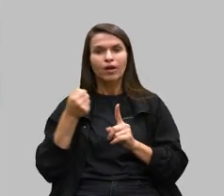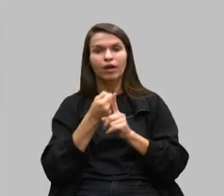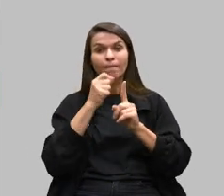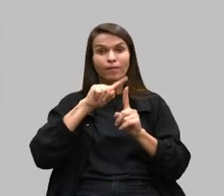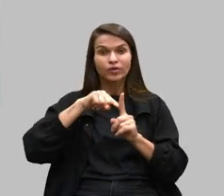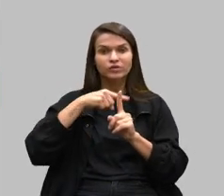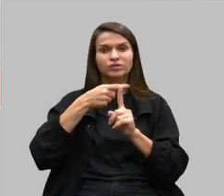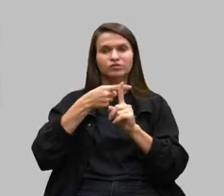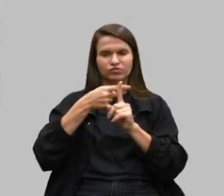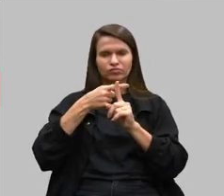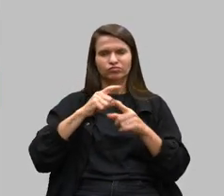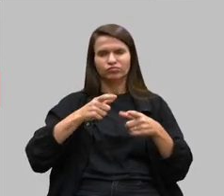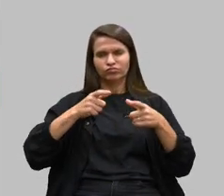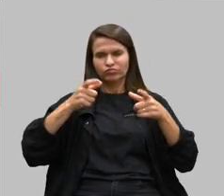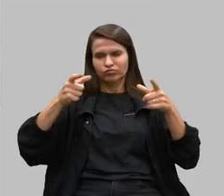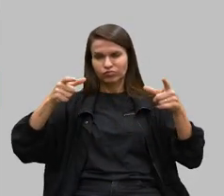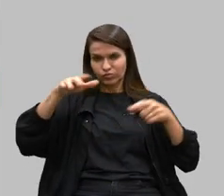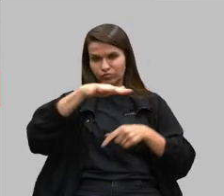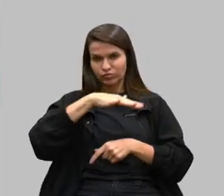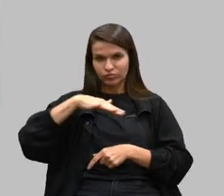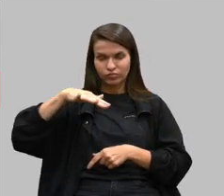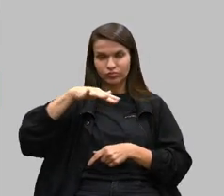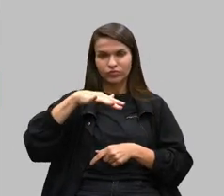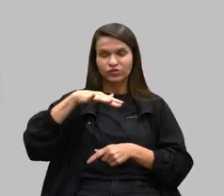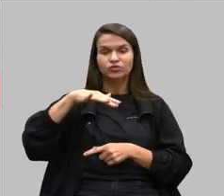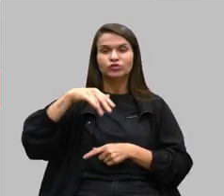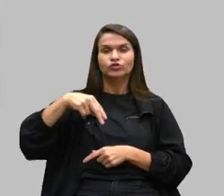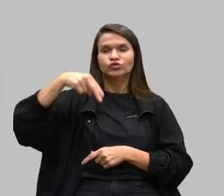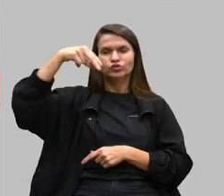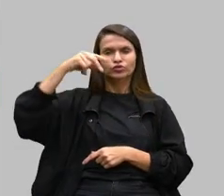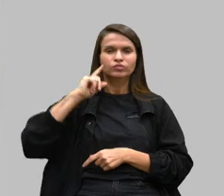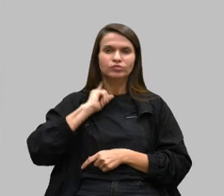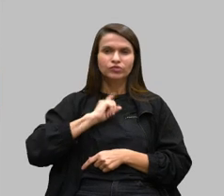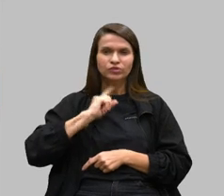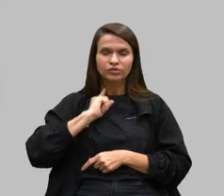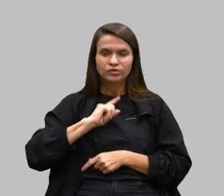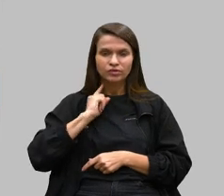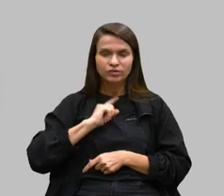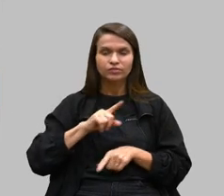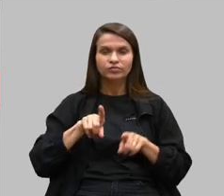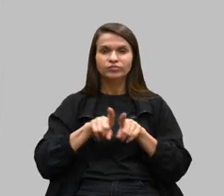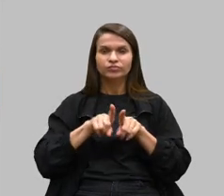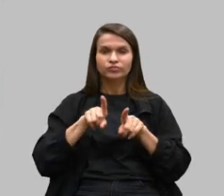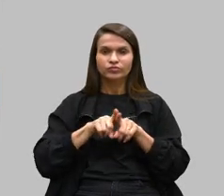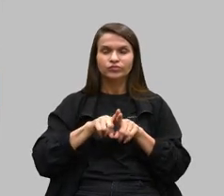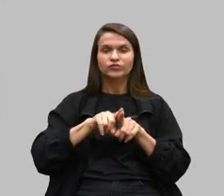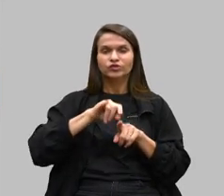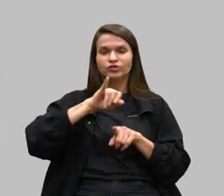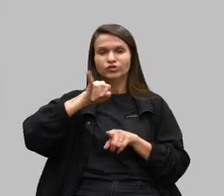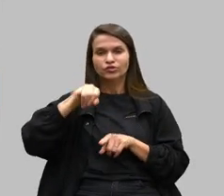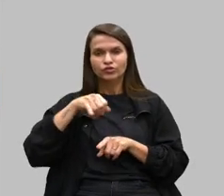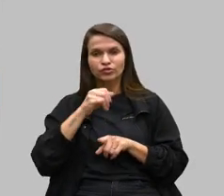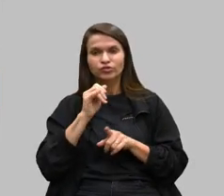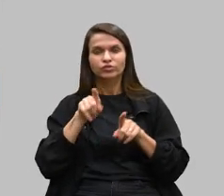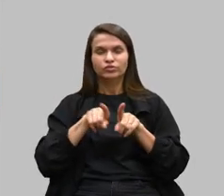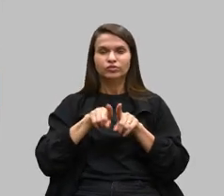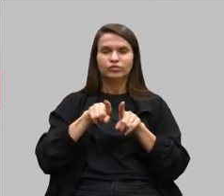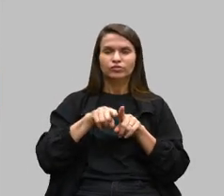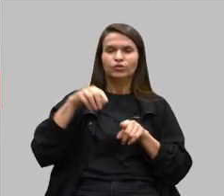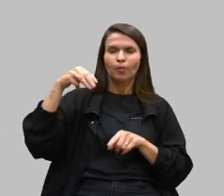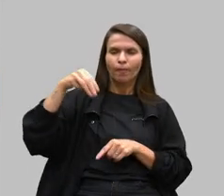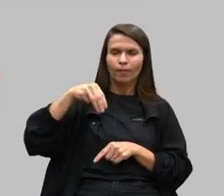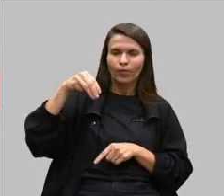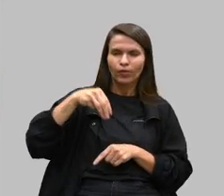um enorme território a região norte de Minas Gerais o jequia o Mucuri